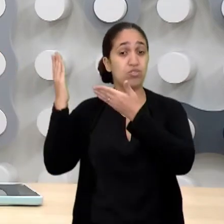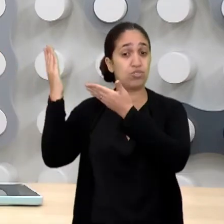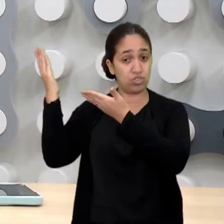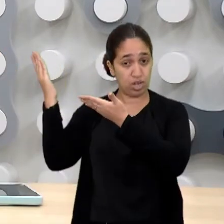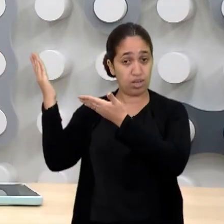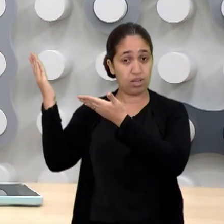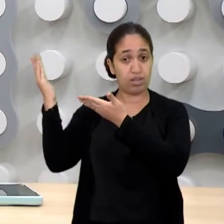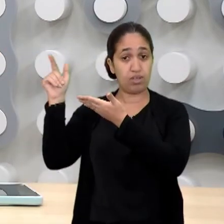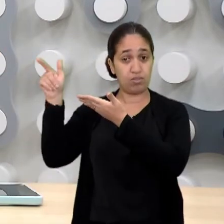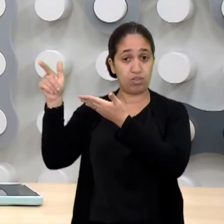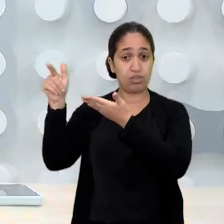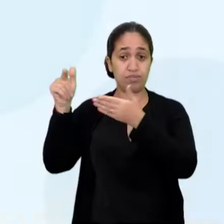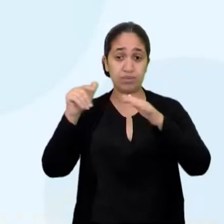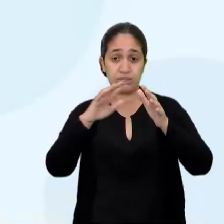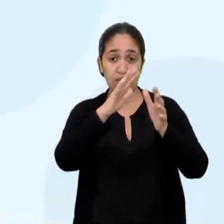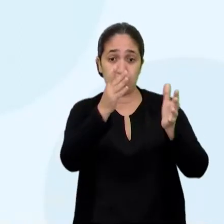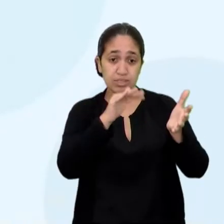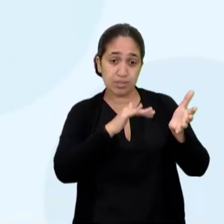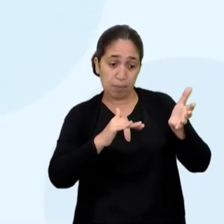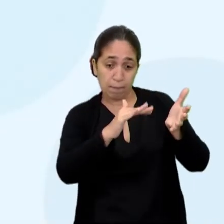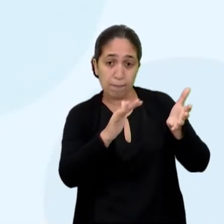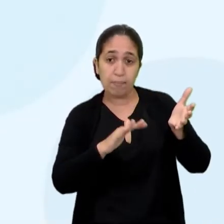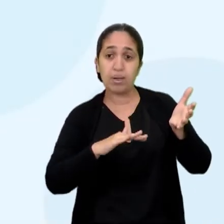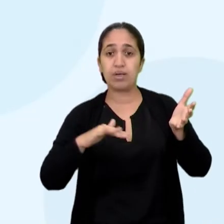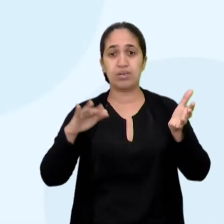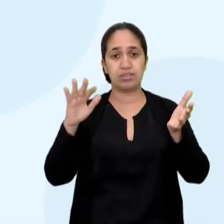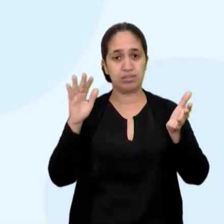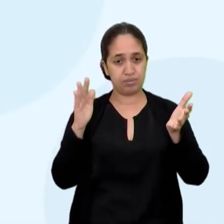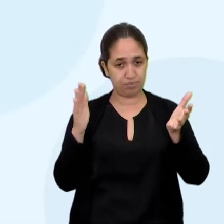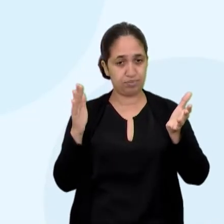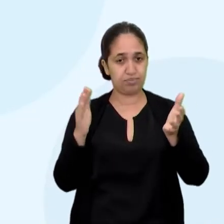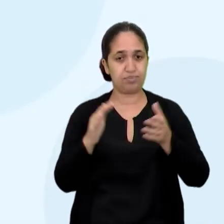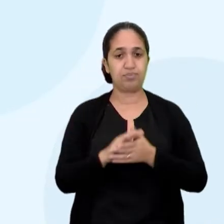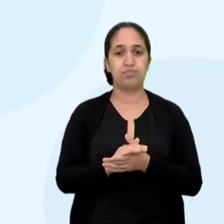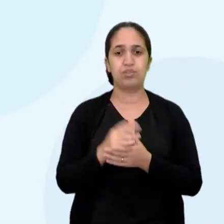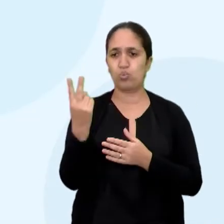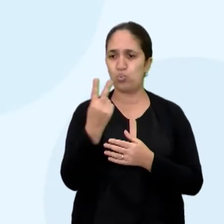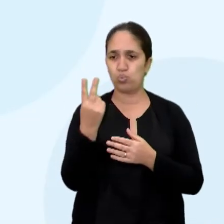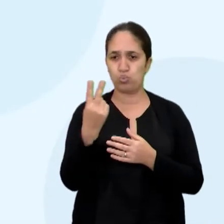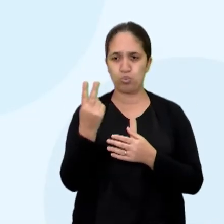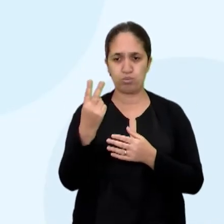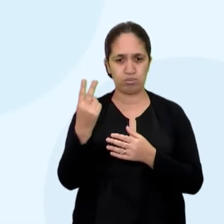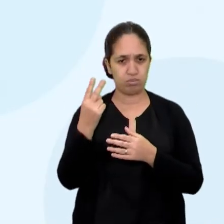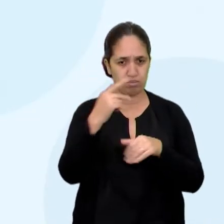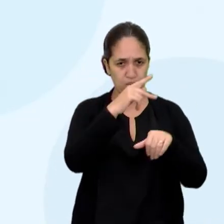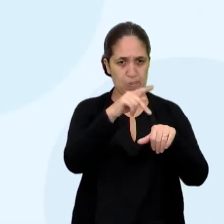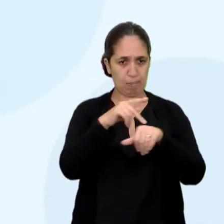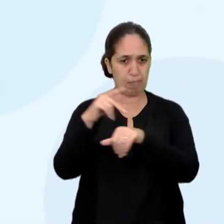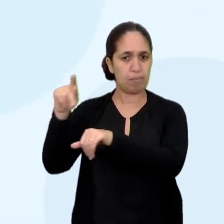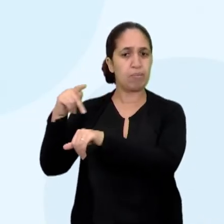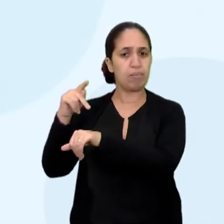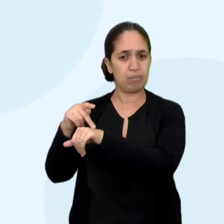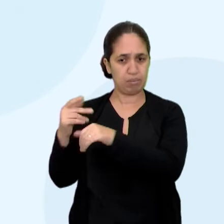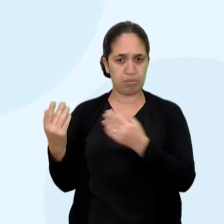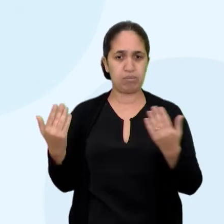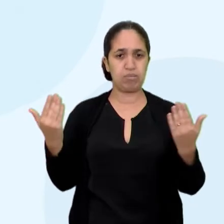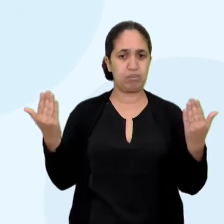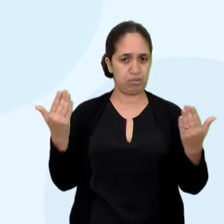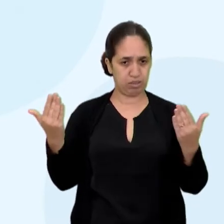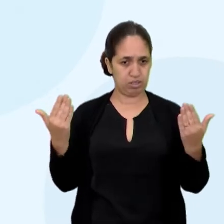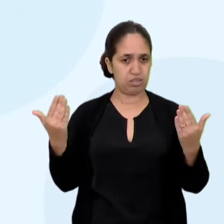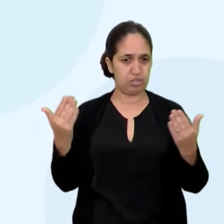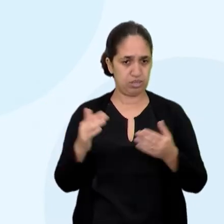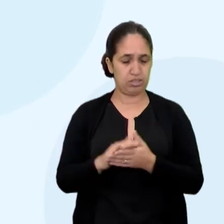das placas tectônicas, né? Só para vocês observarem, né, os dois países, né, que estão aí, né, acima aí